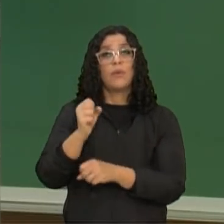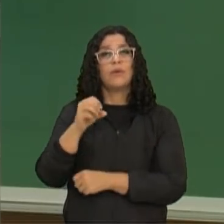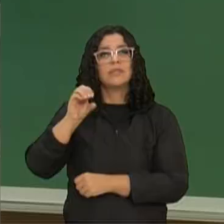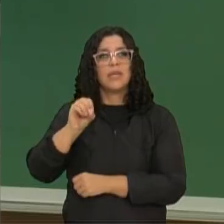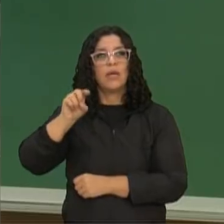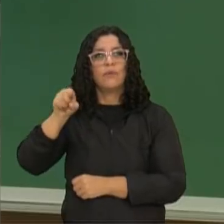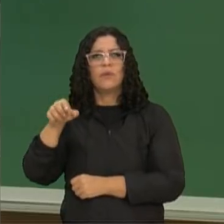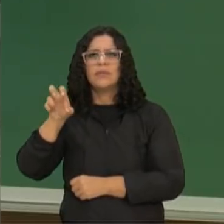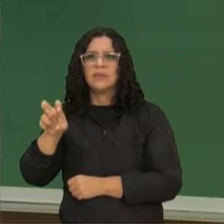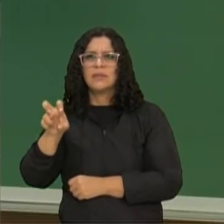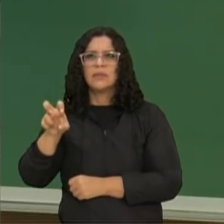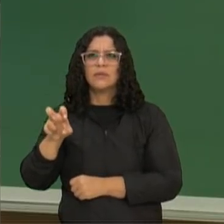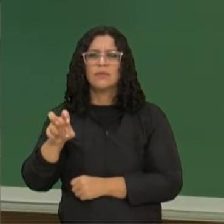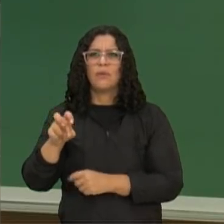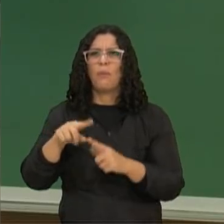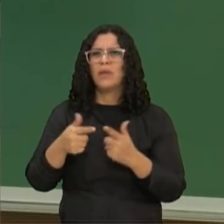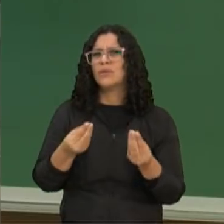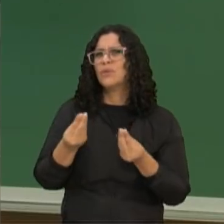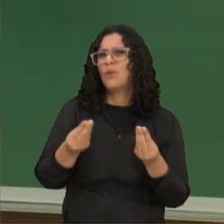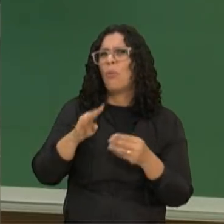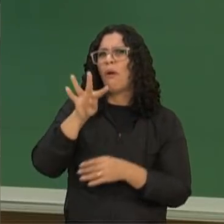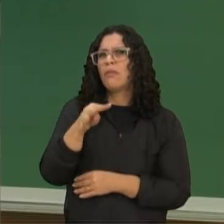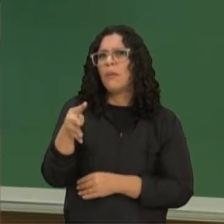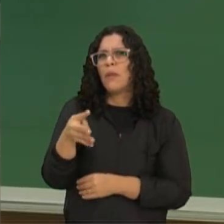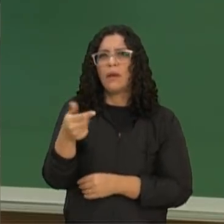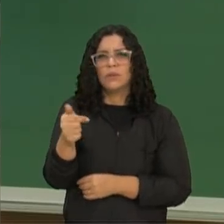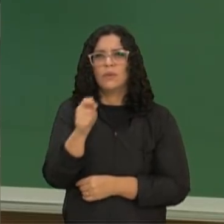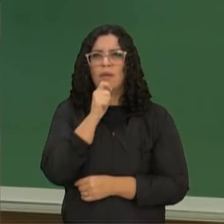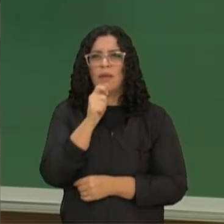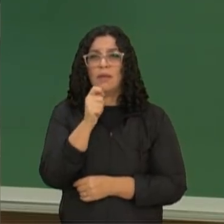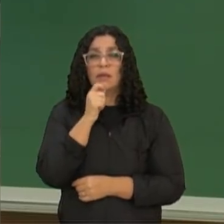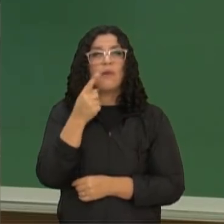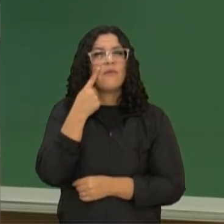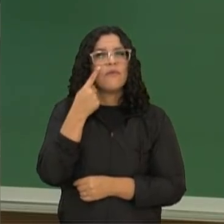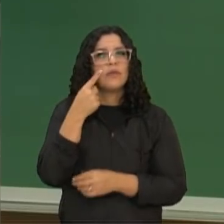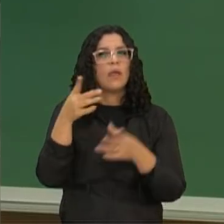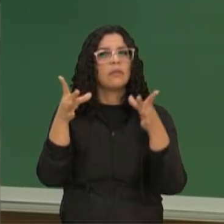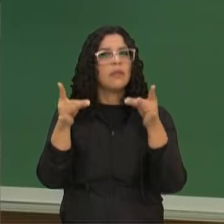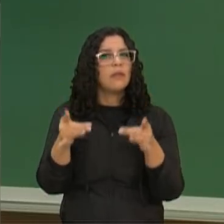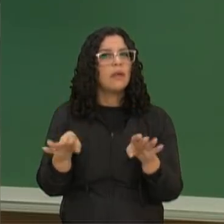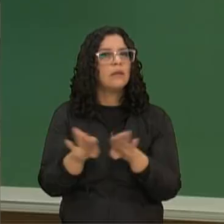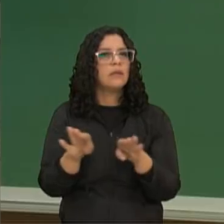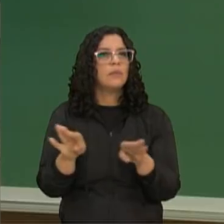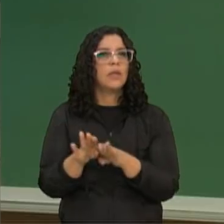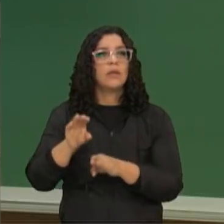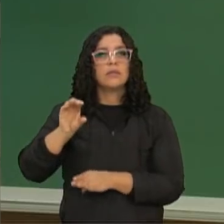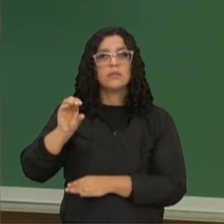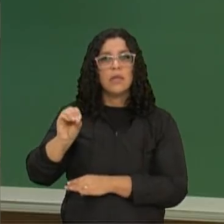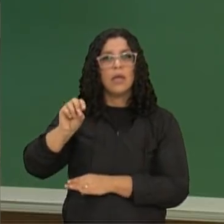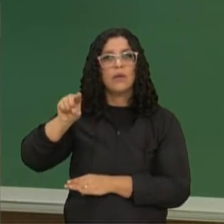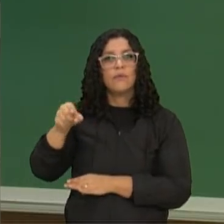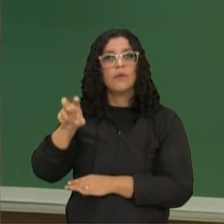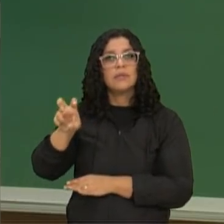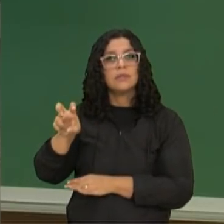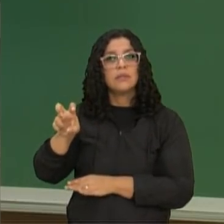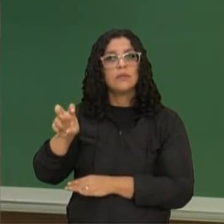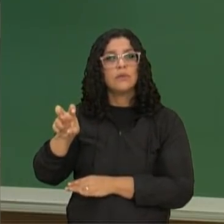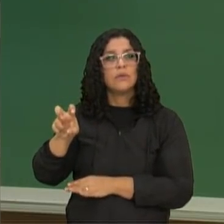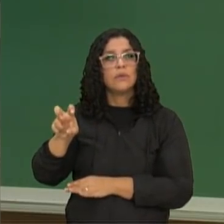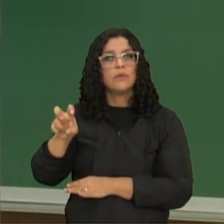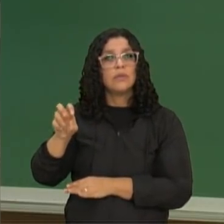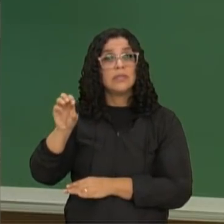0,5. Poxa, mas eu não tenho isso na tabela. Mas veja um detalhe, essa aqui é a representação